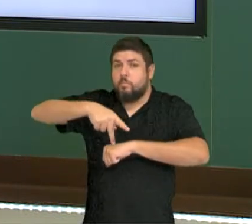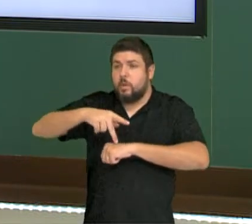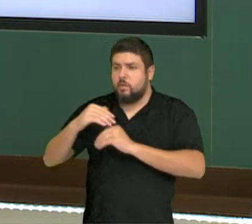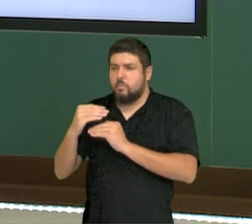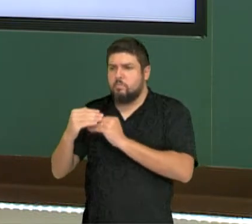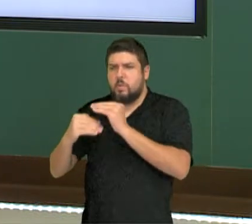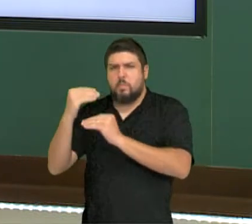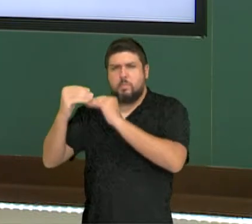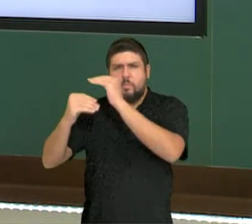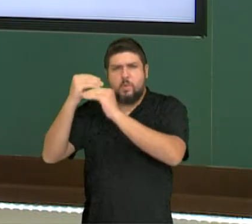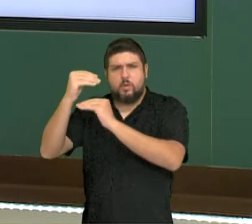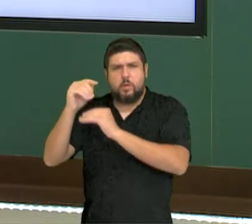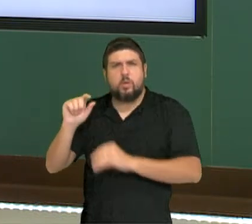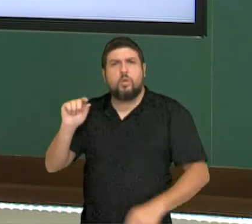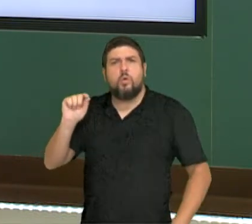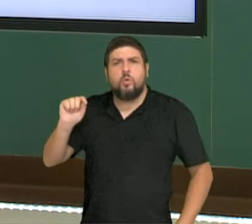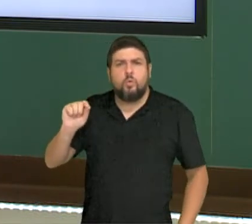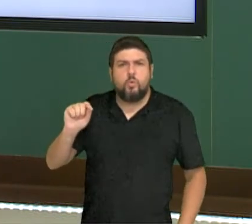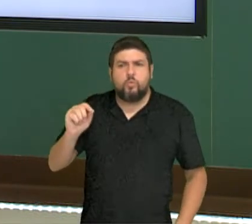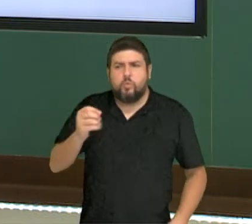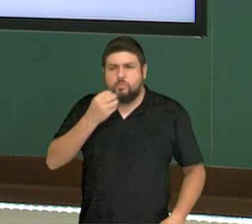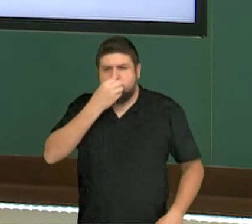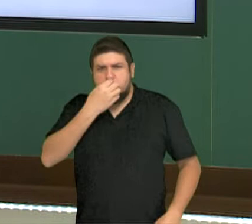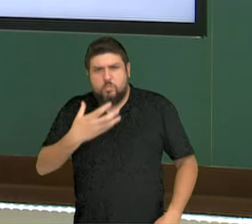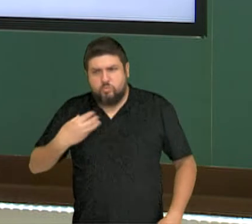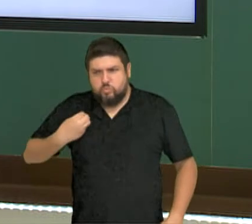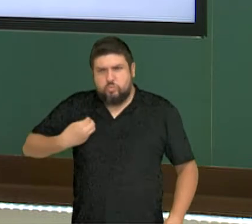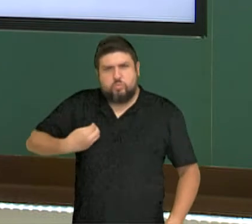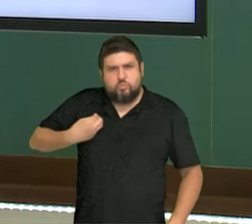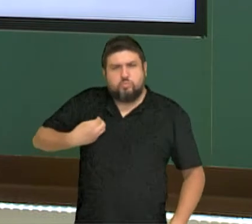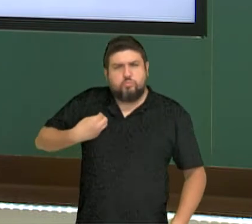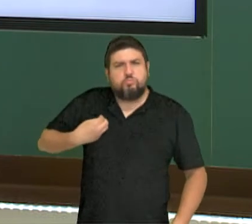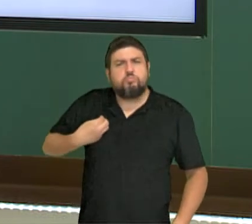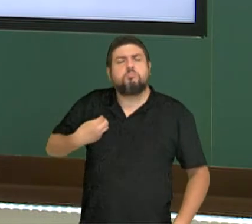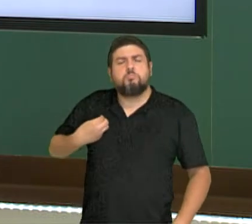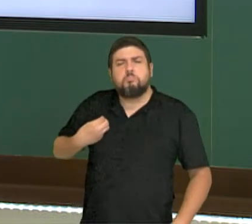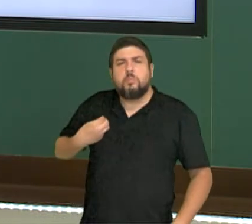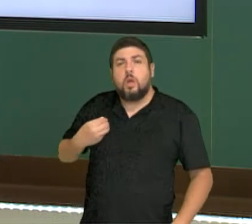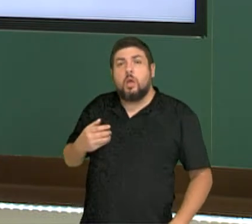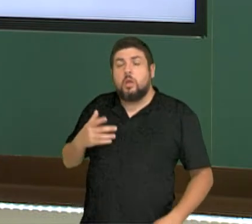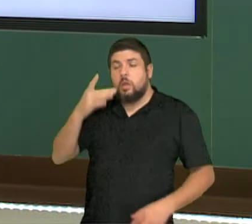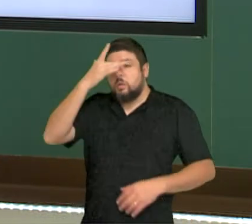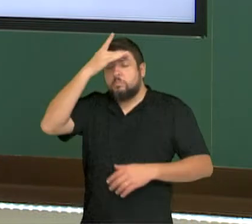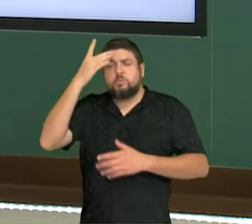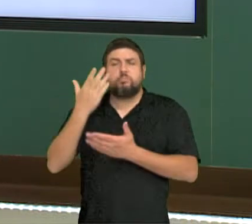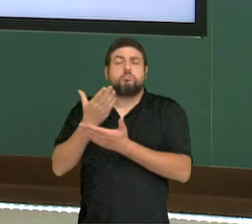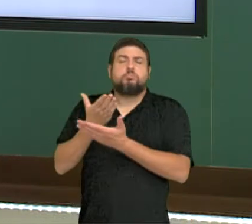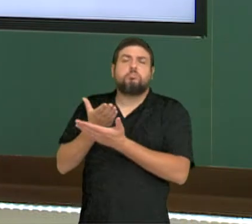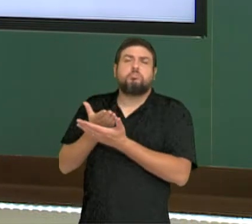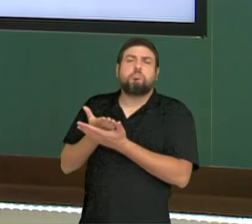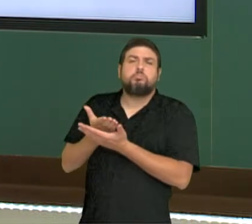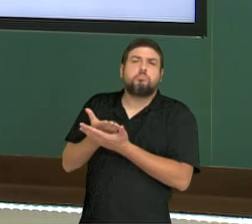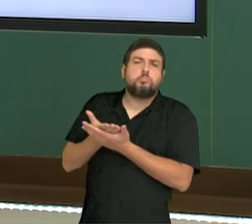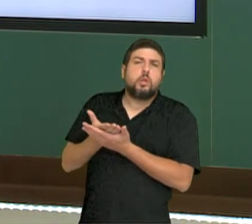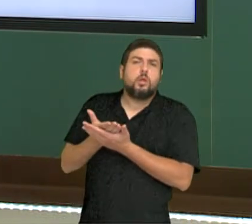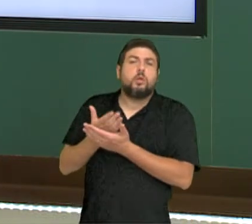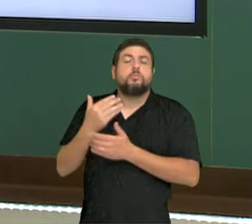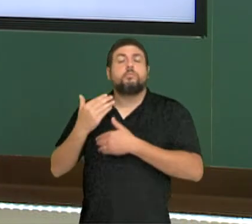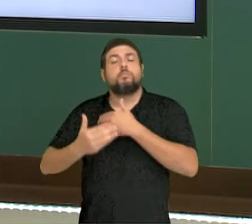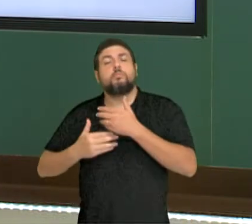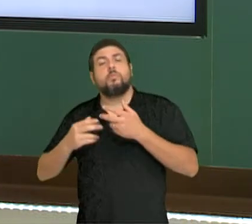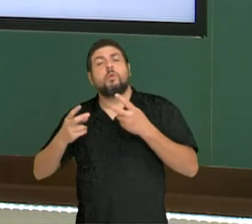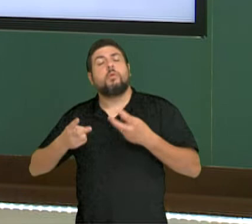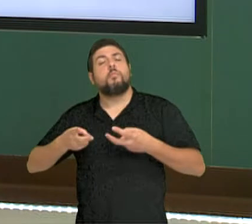o padrão de vida da população é alto né as pessoas começaram a estudar mais de estudando elas